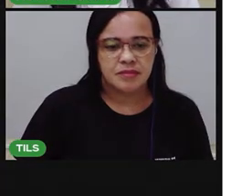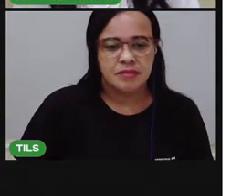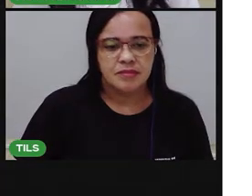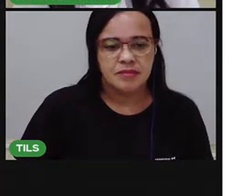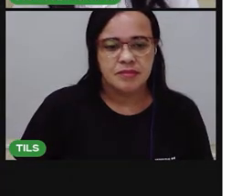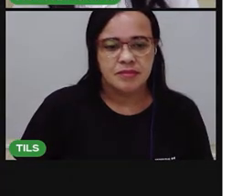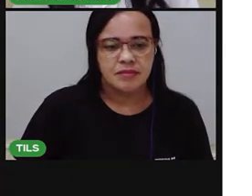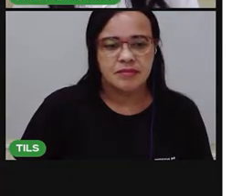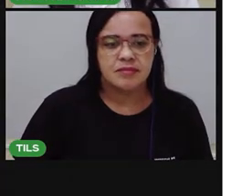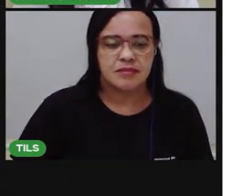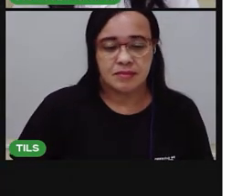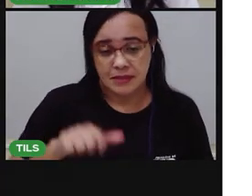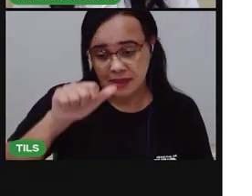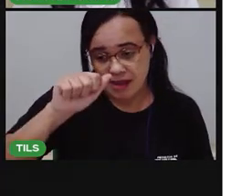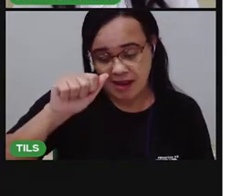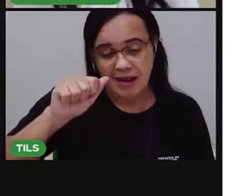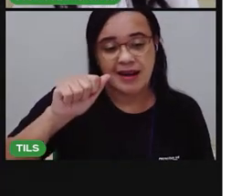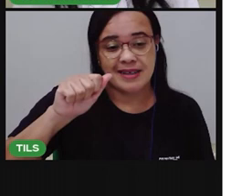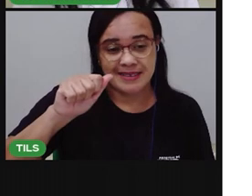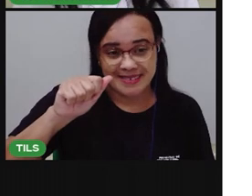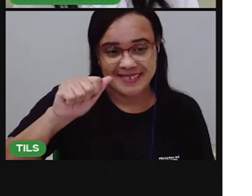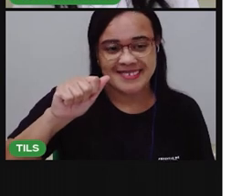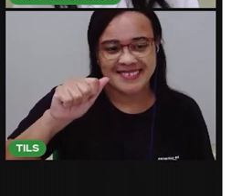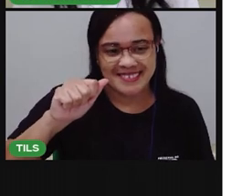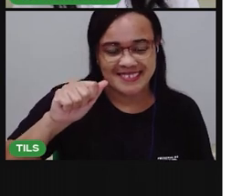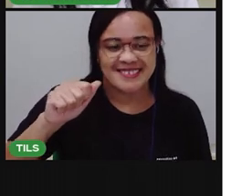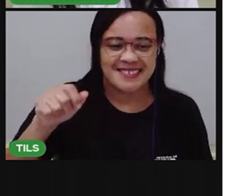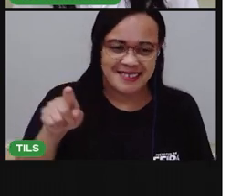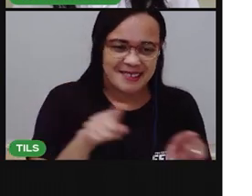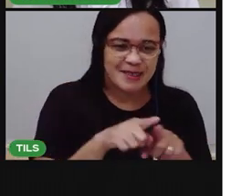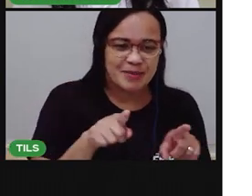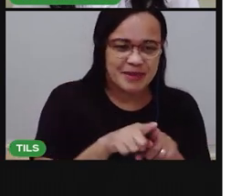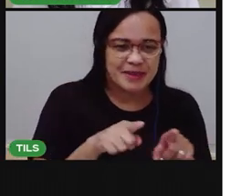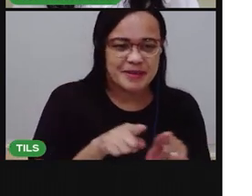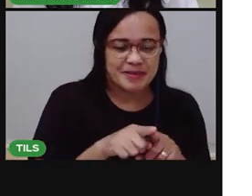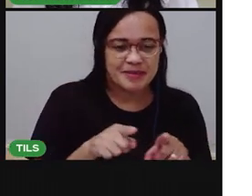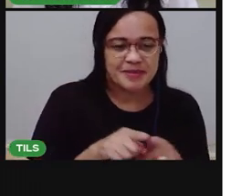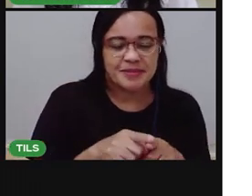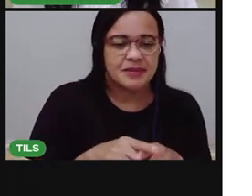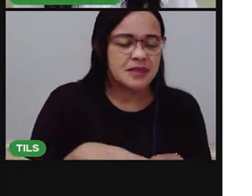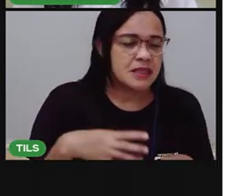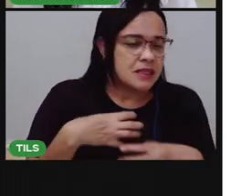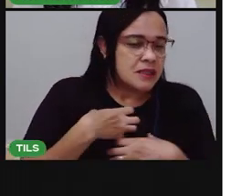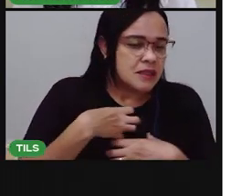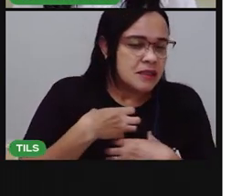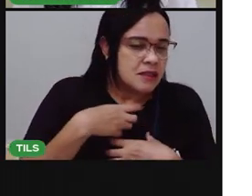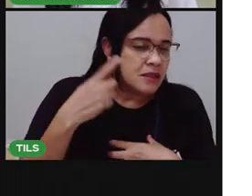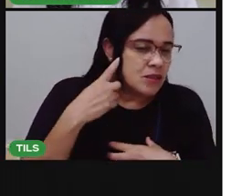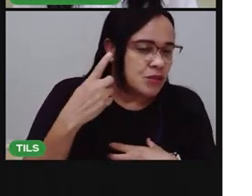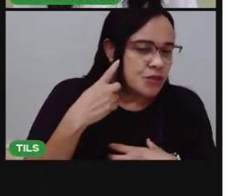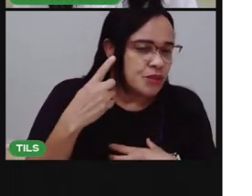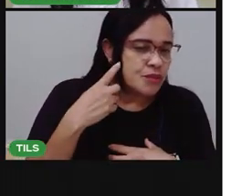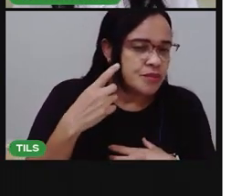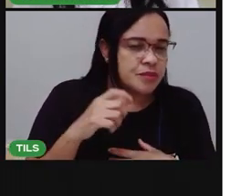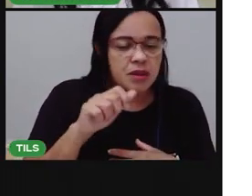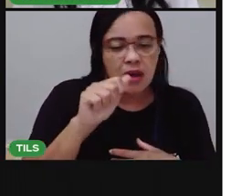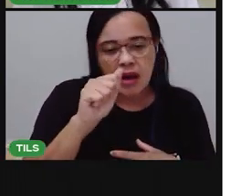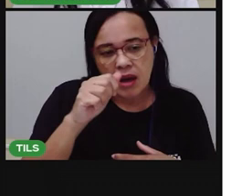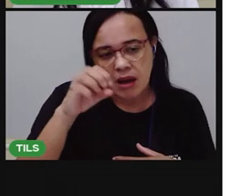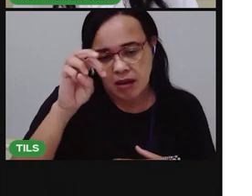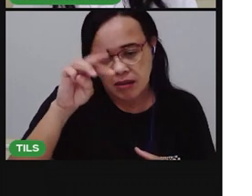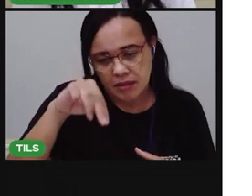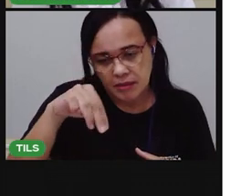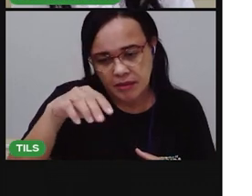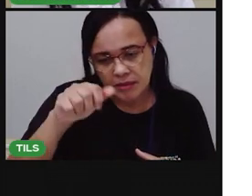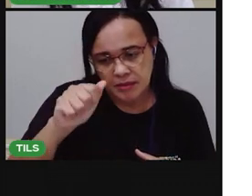É o som da letra A, não é isso? Você também ouve esse som quando eu falo amaciante?